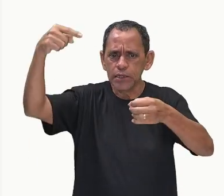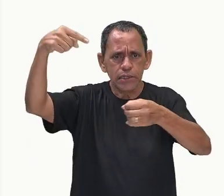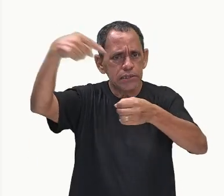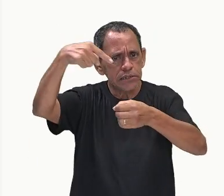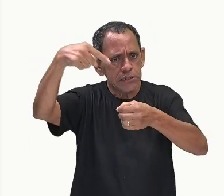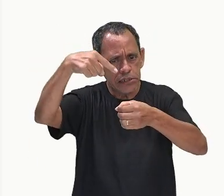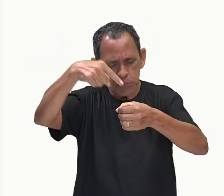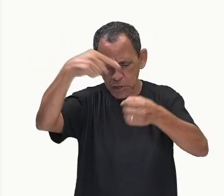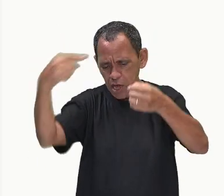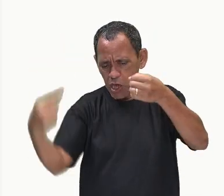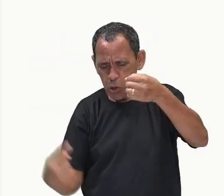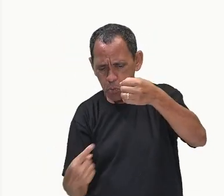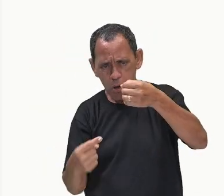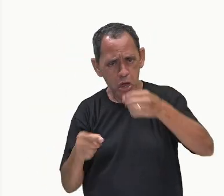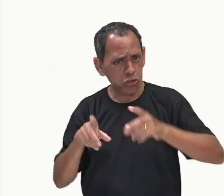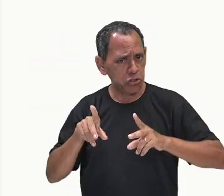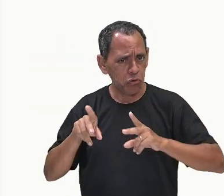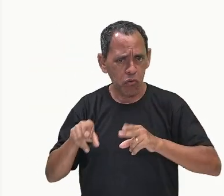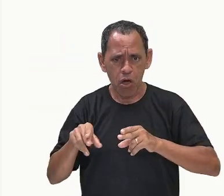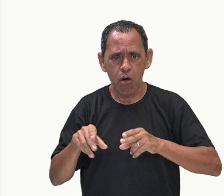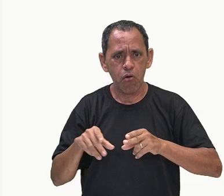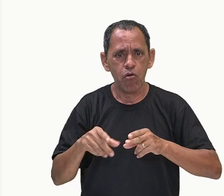cilindro, tá? Se a gente voltar aqui